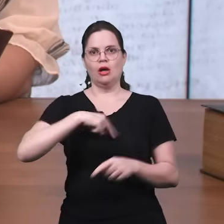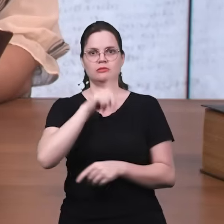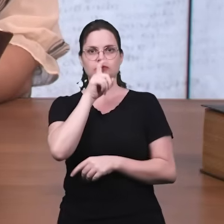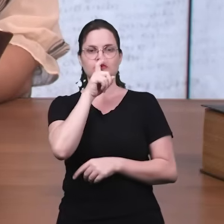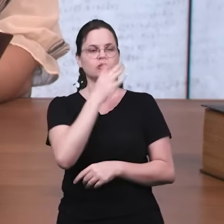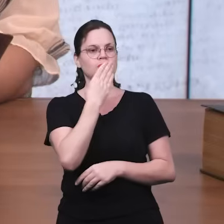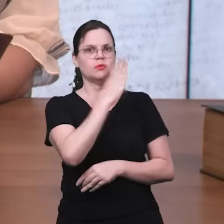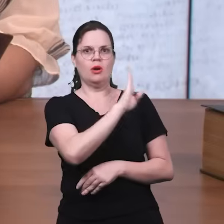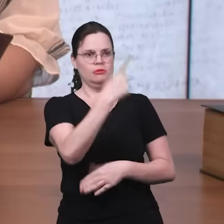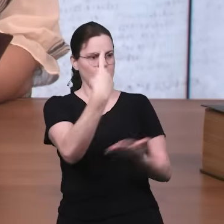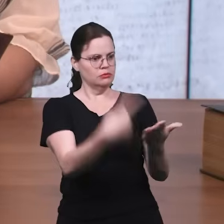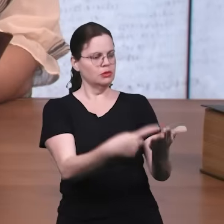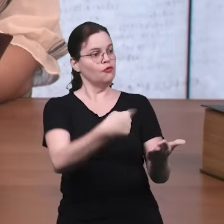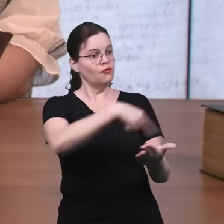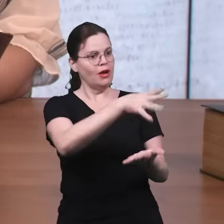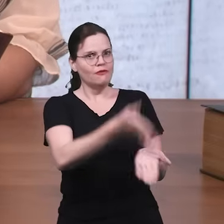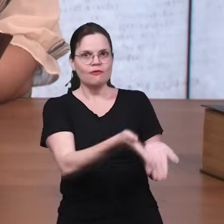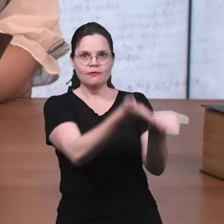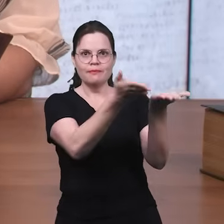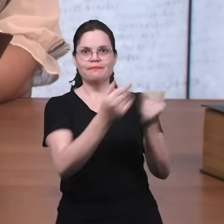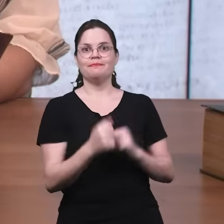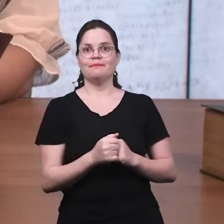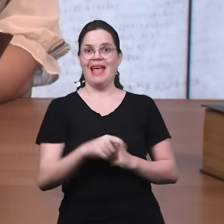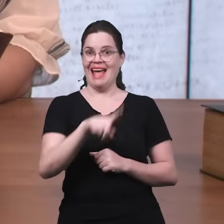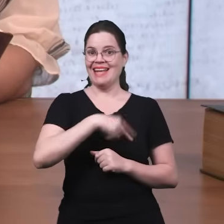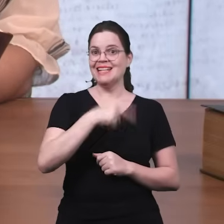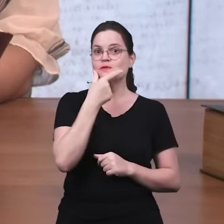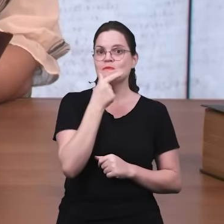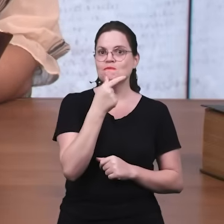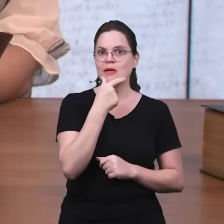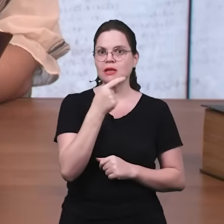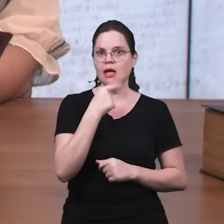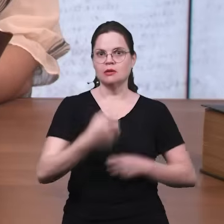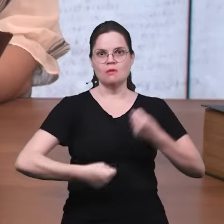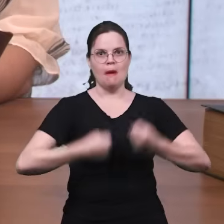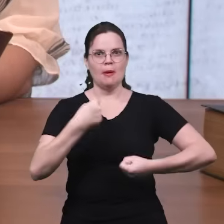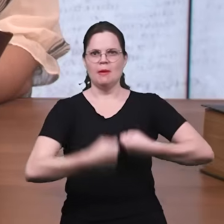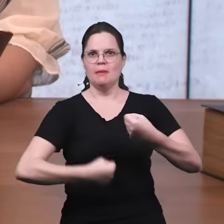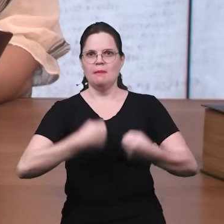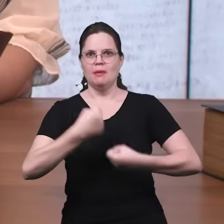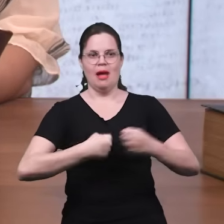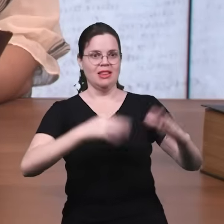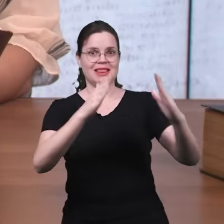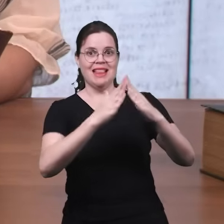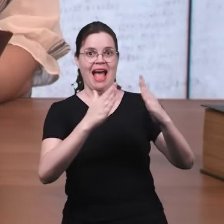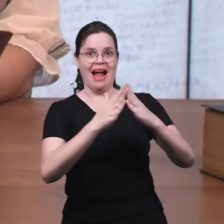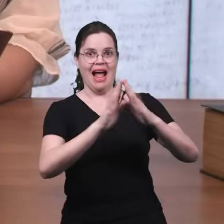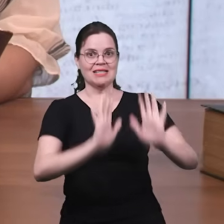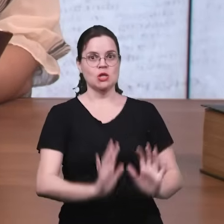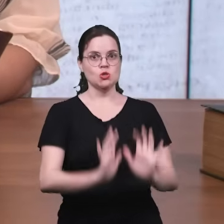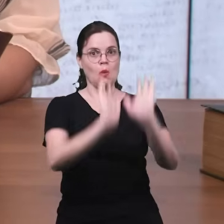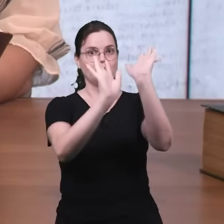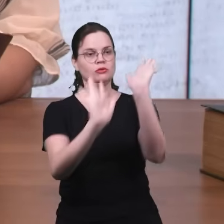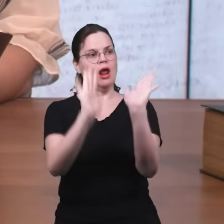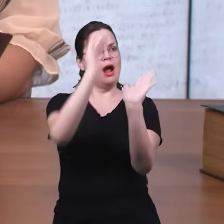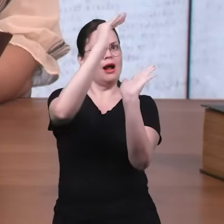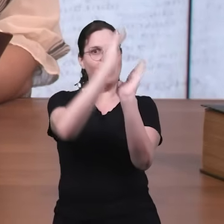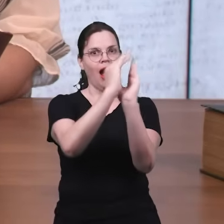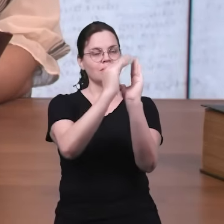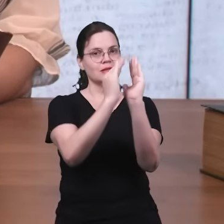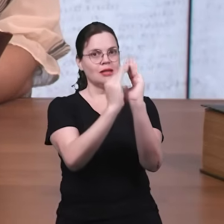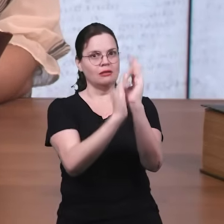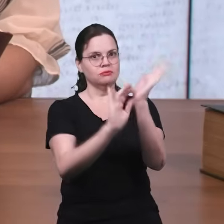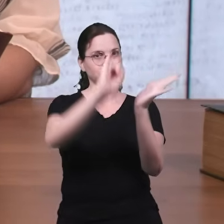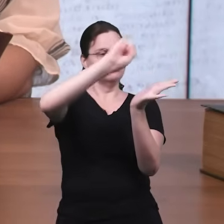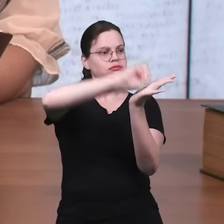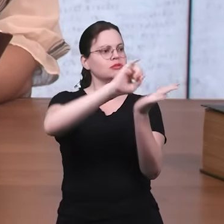jurado. Então entraram os mancebos espias e tiraram a Raabe e a seu pai e a sua